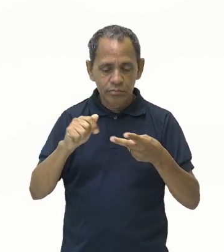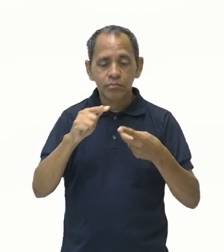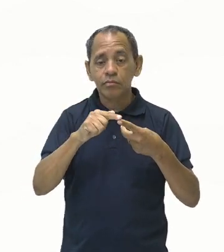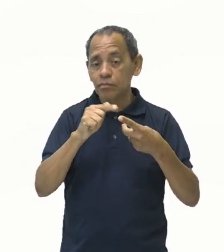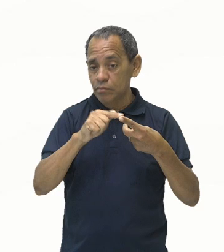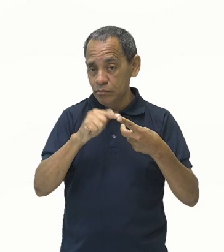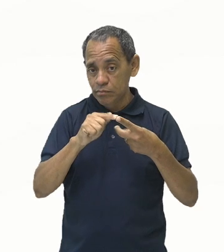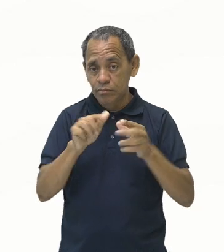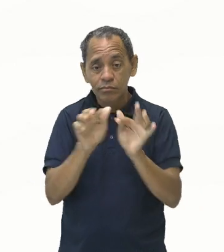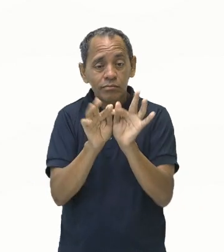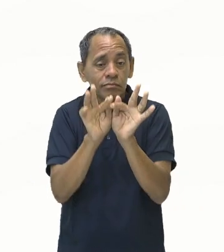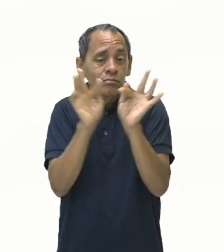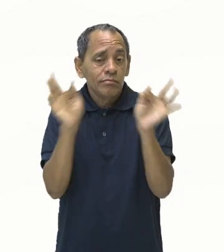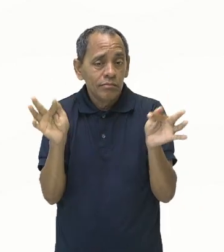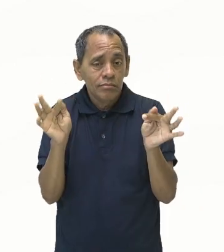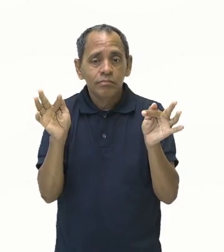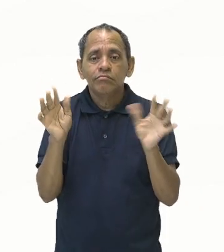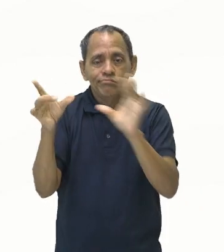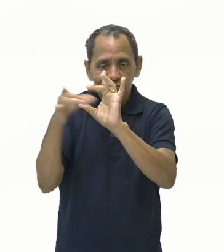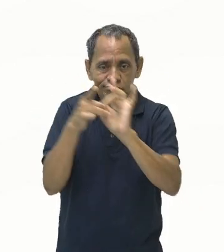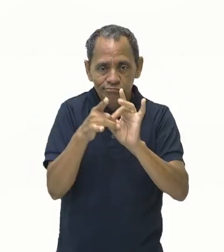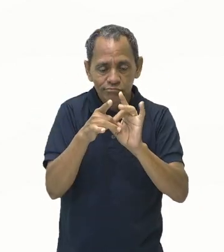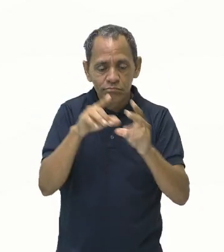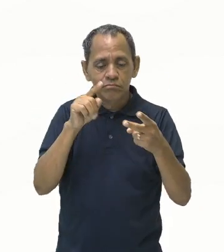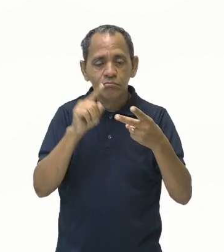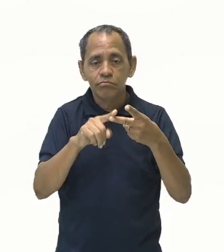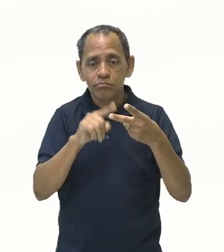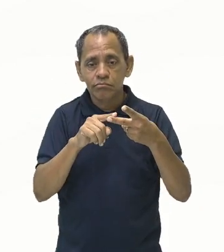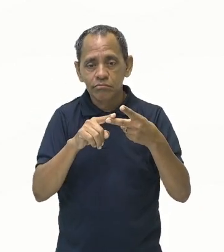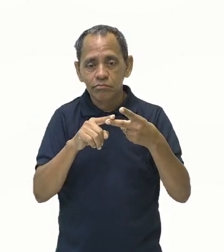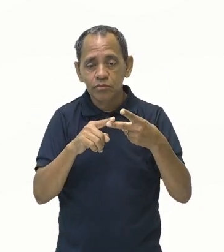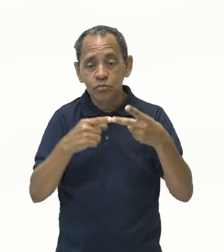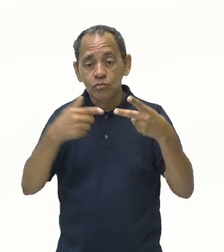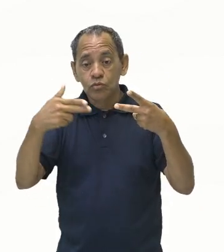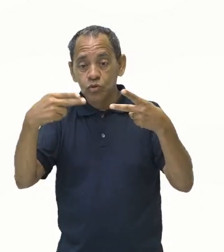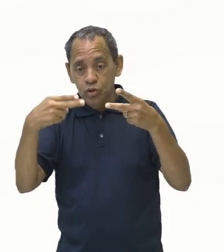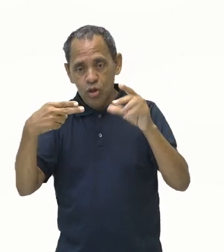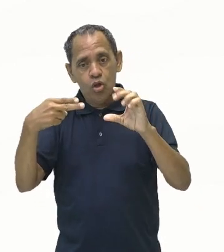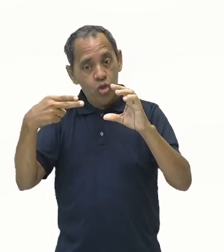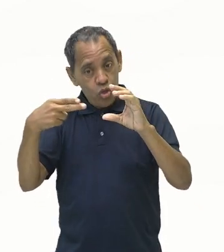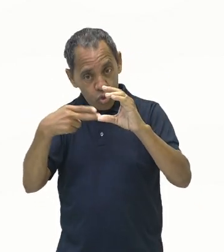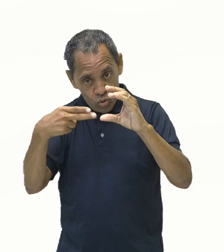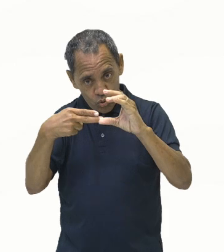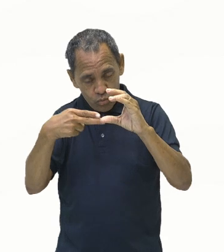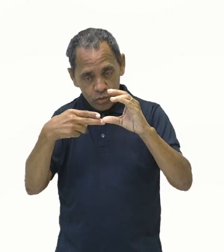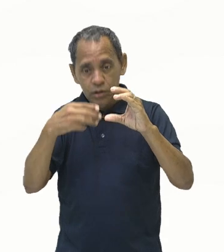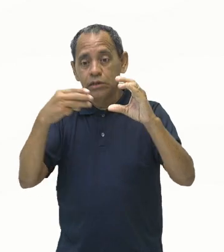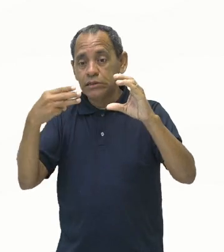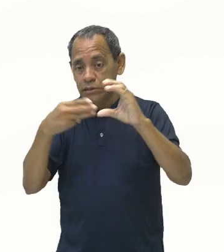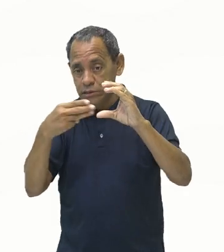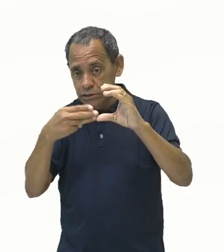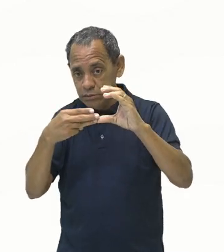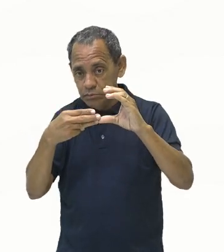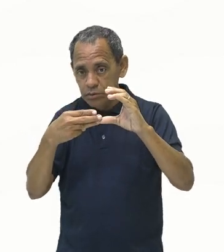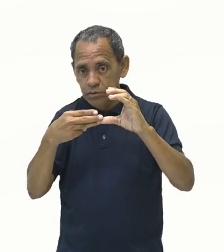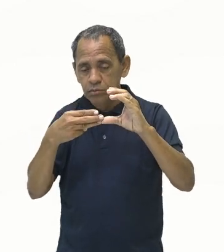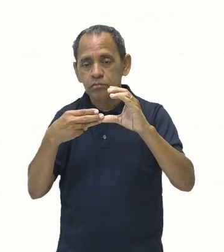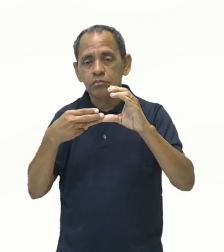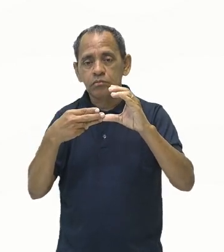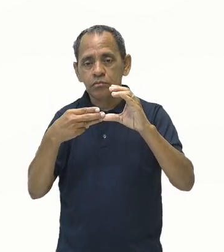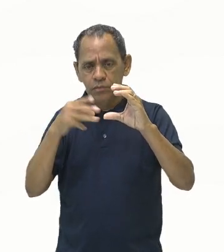simples. A insaturada, elas são duplas ou triplas. Então, eu posso ter uma dupla aqui, que são 2